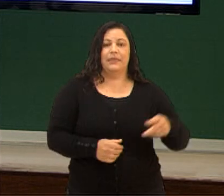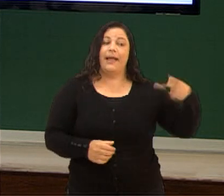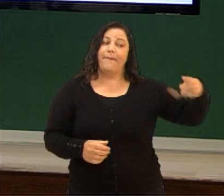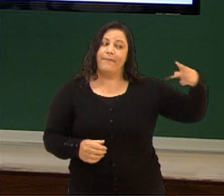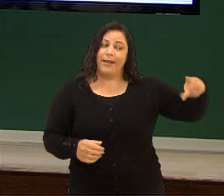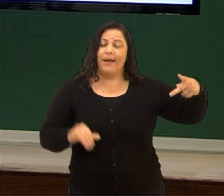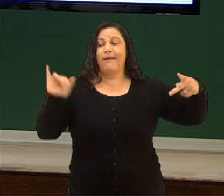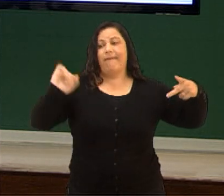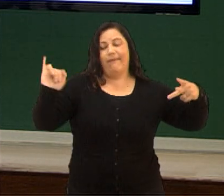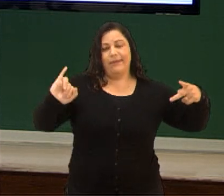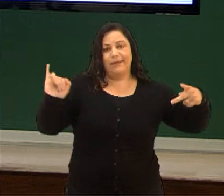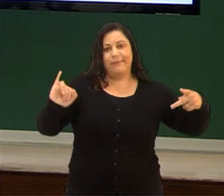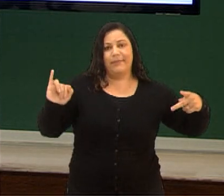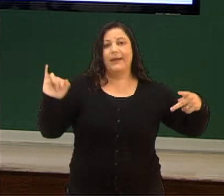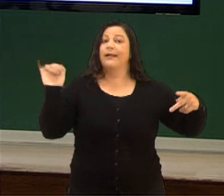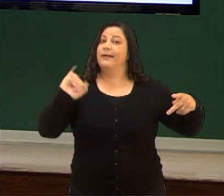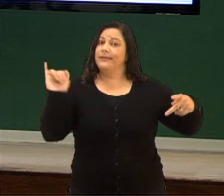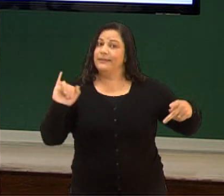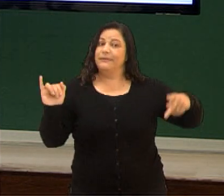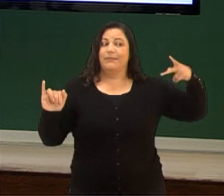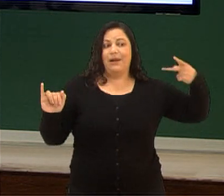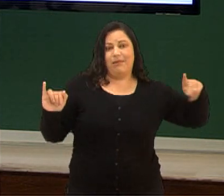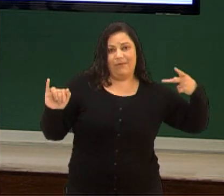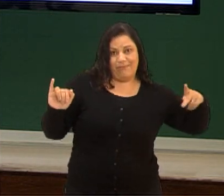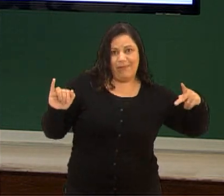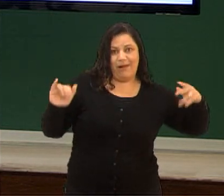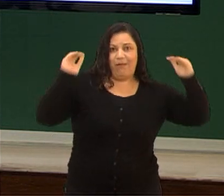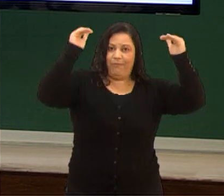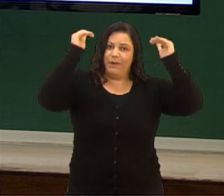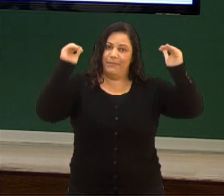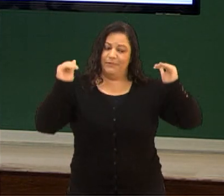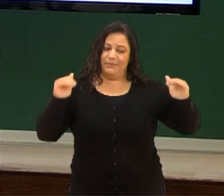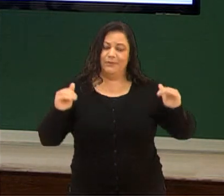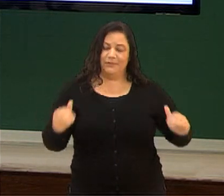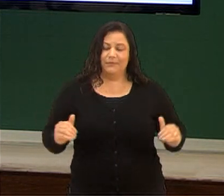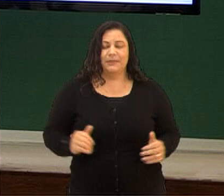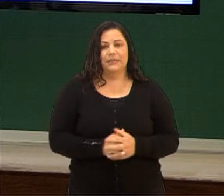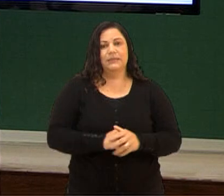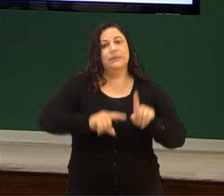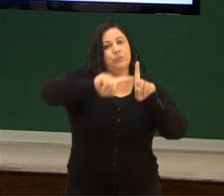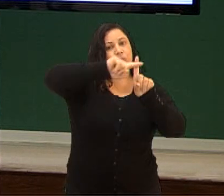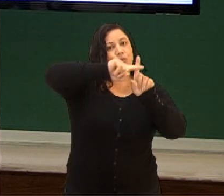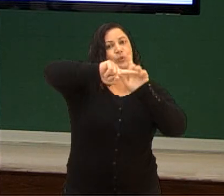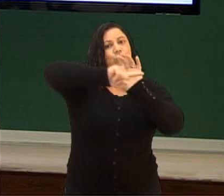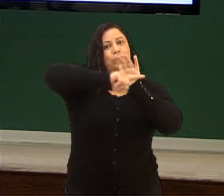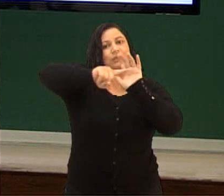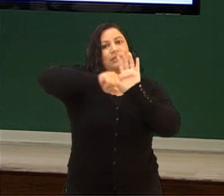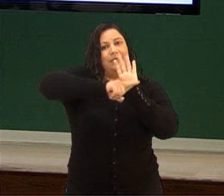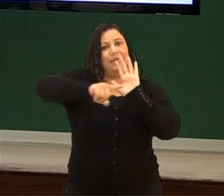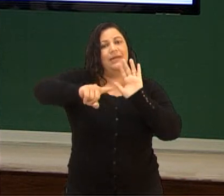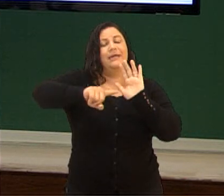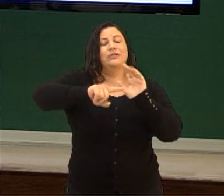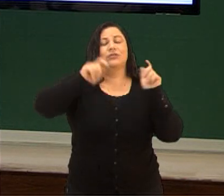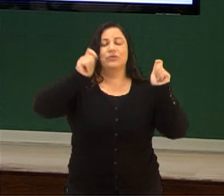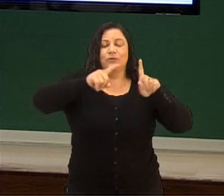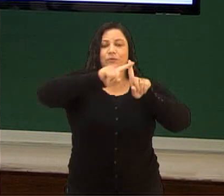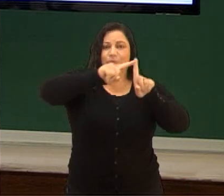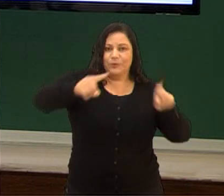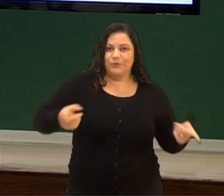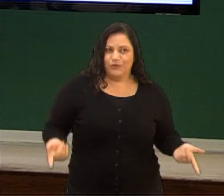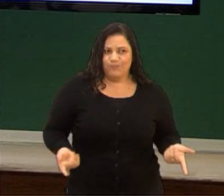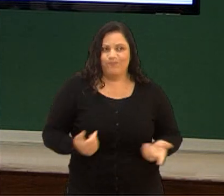par, ímpar, ímpar, par. Tá bom? Então, positivo, negativo, negativo,